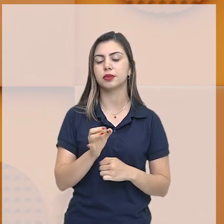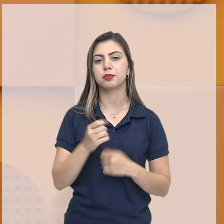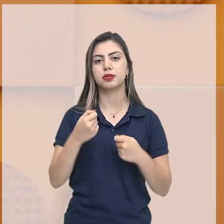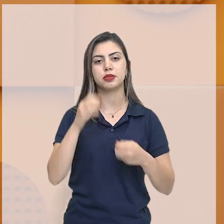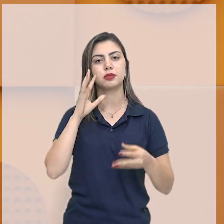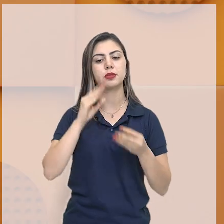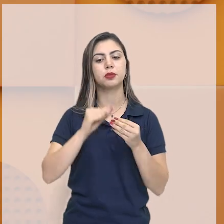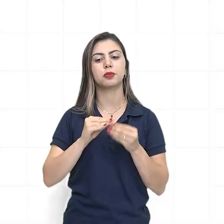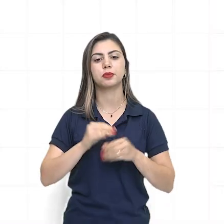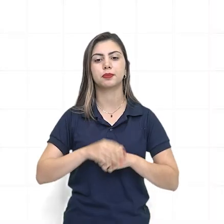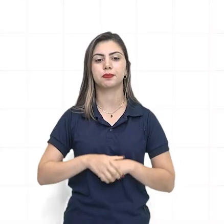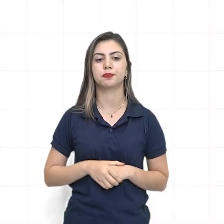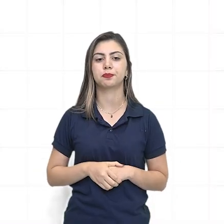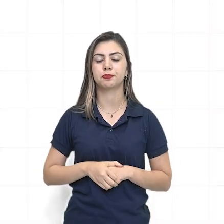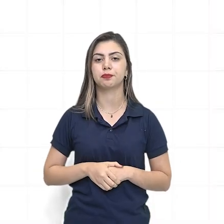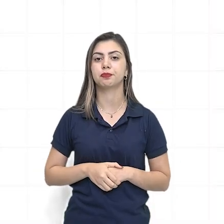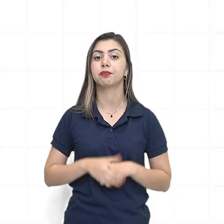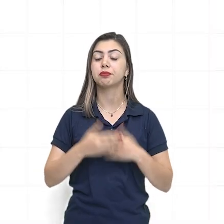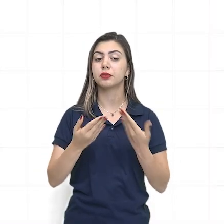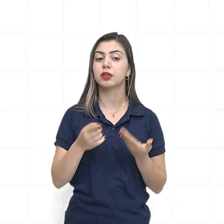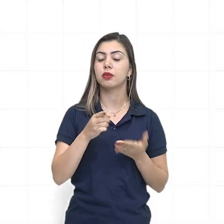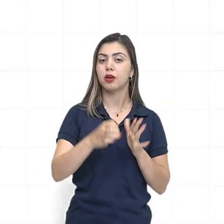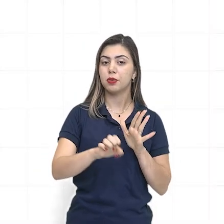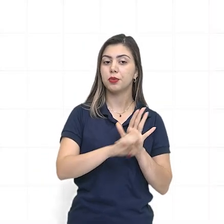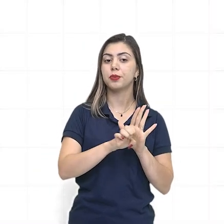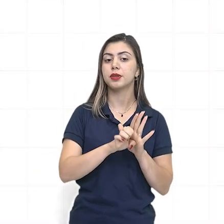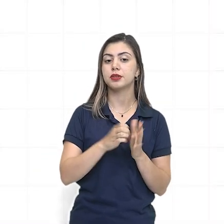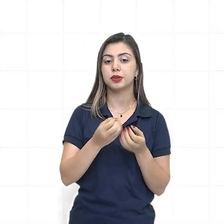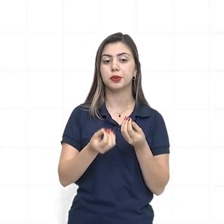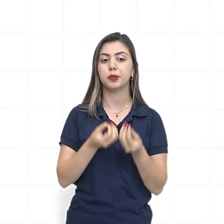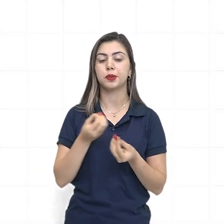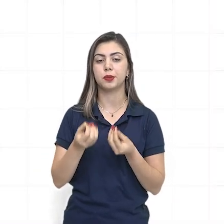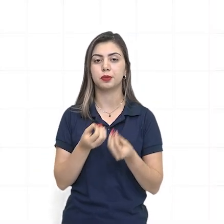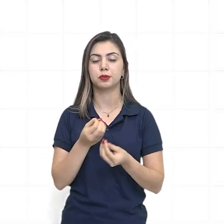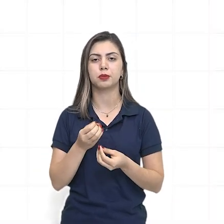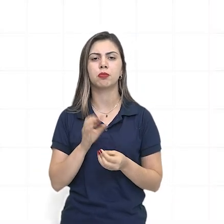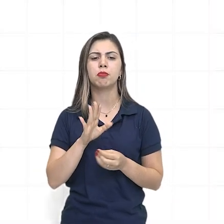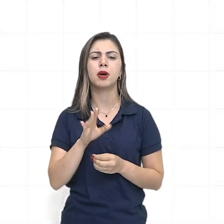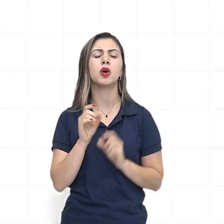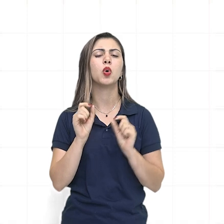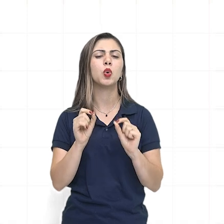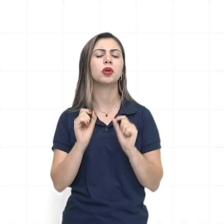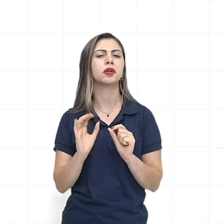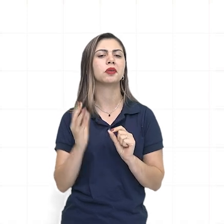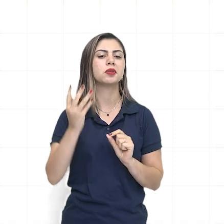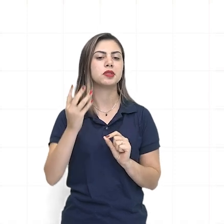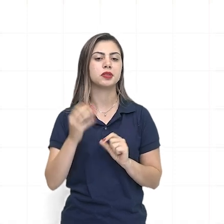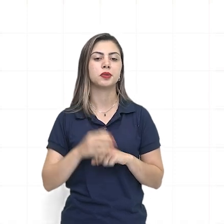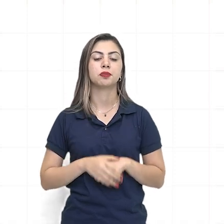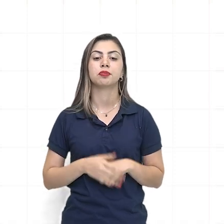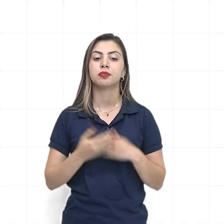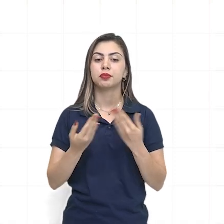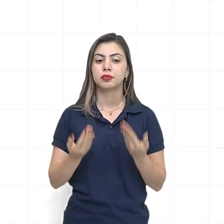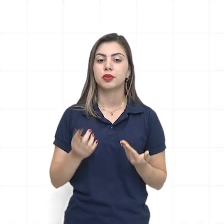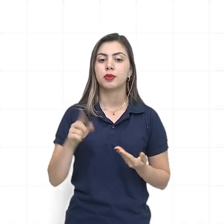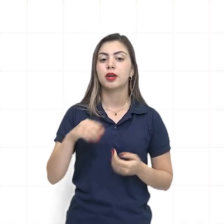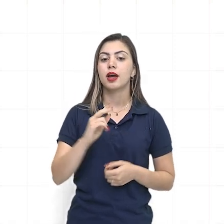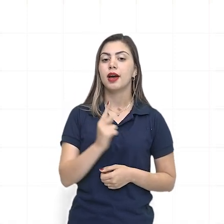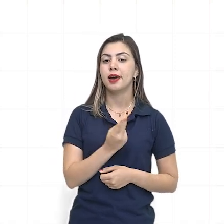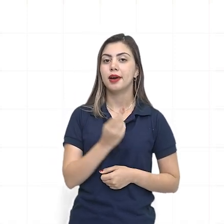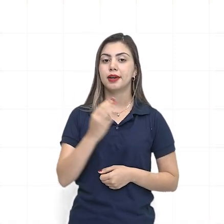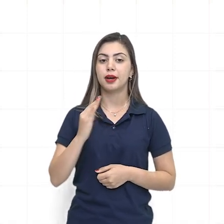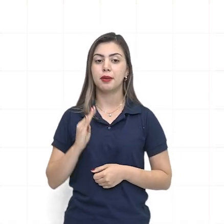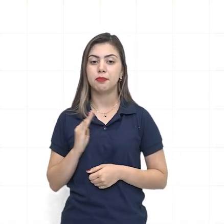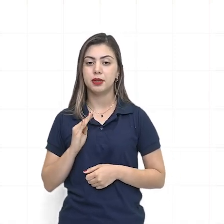bom? Olha só, o Êxodo, né? O que foi o Êxodo? Foi justamente a migração dos